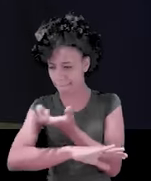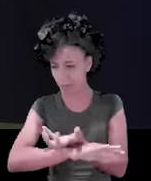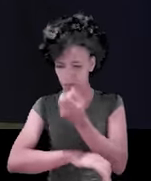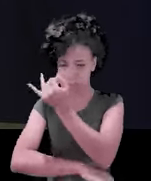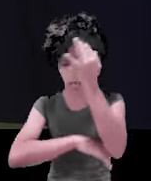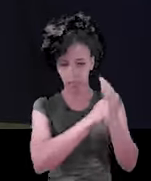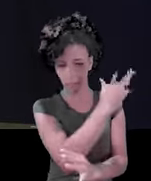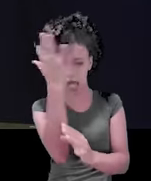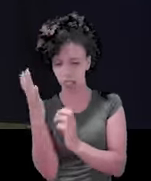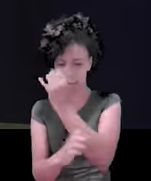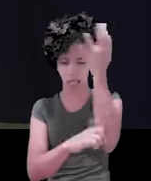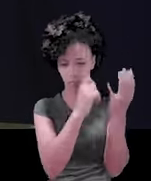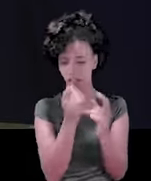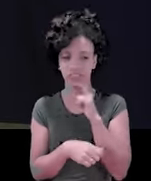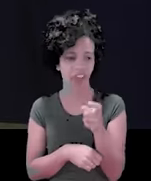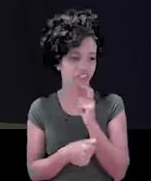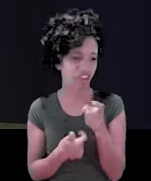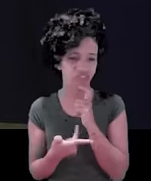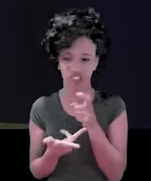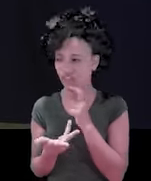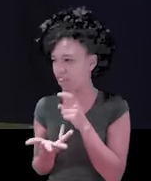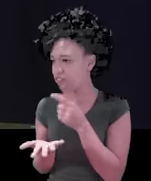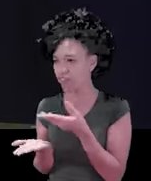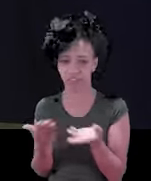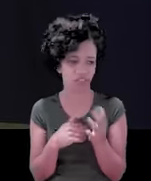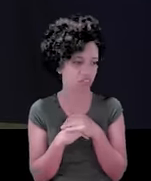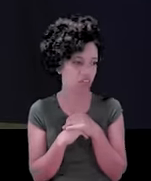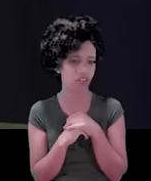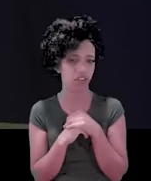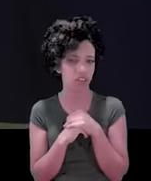mato mato o próximo Verde bicho